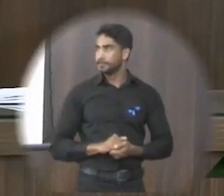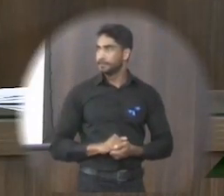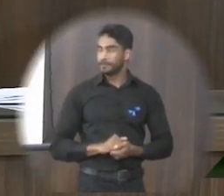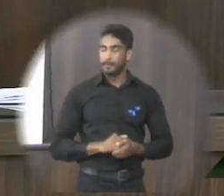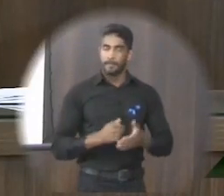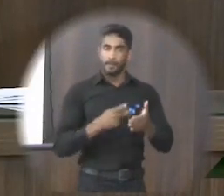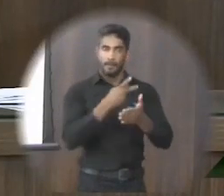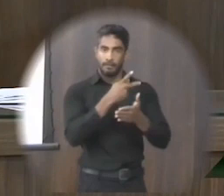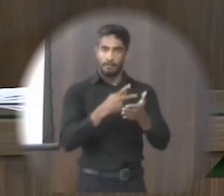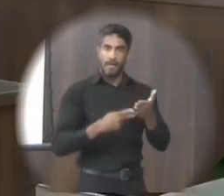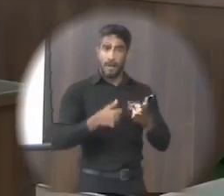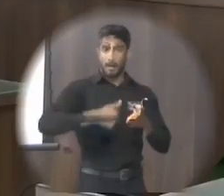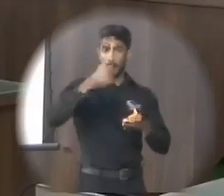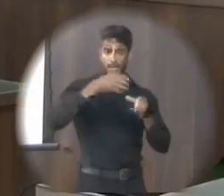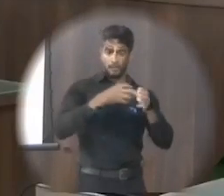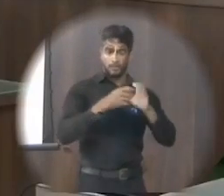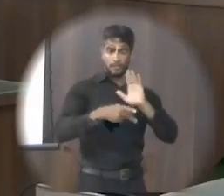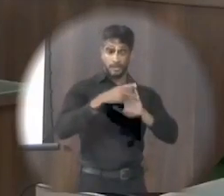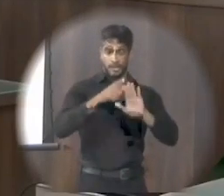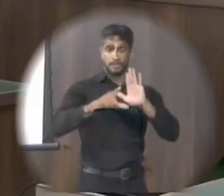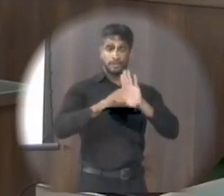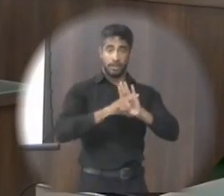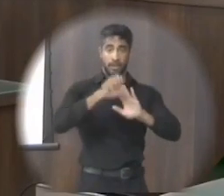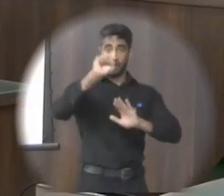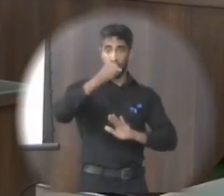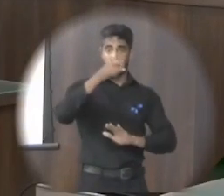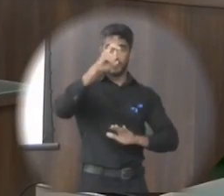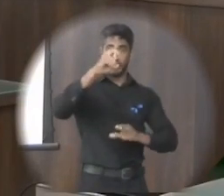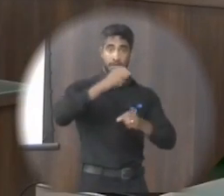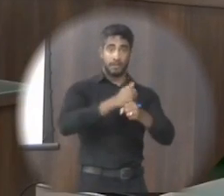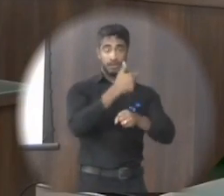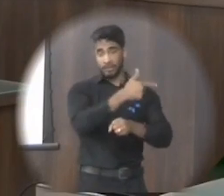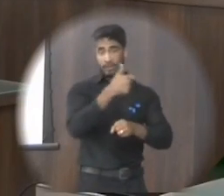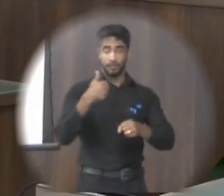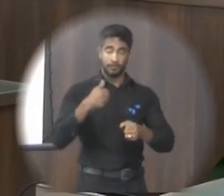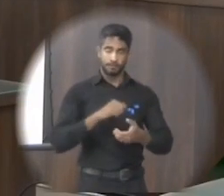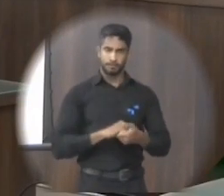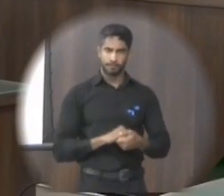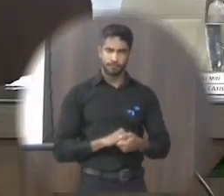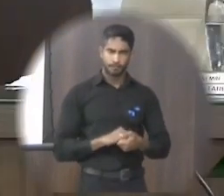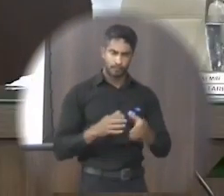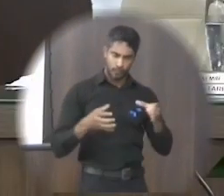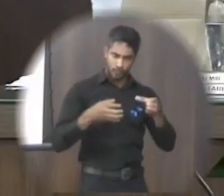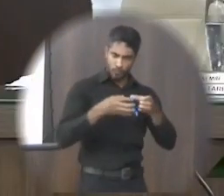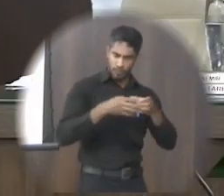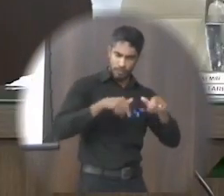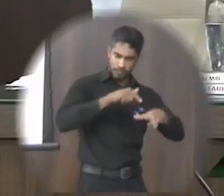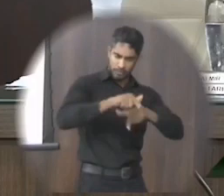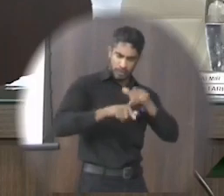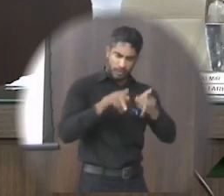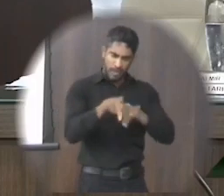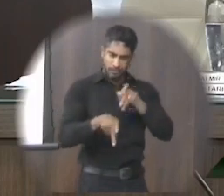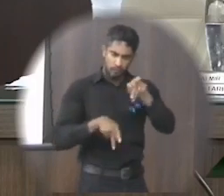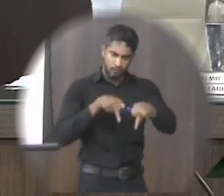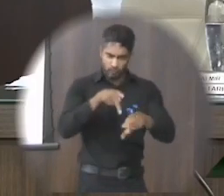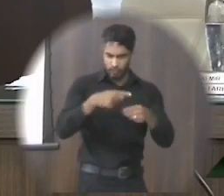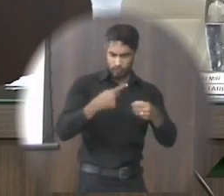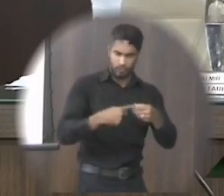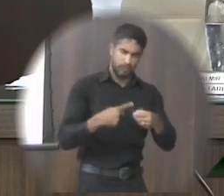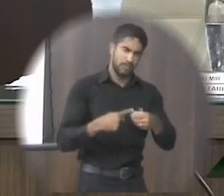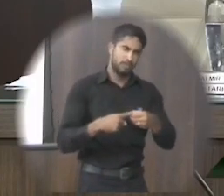Parecer para o primeiro turno do projeto de lei 085-2021, Comissão de Serviços Públicos